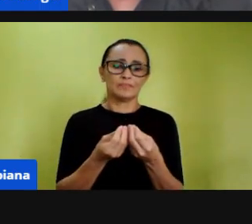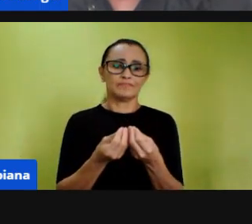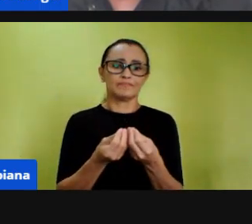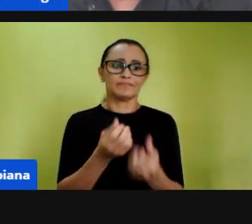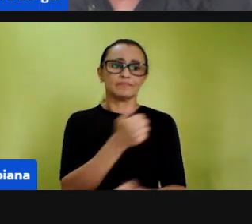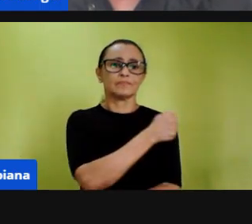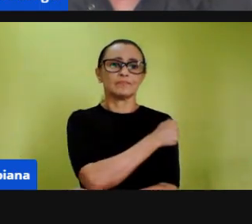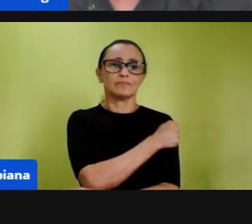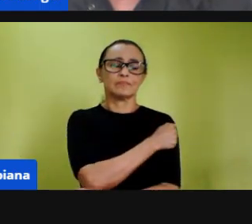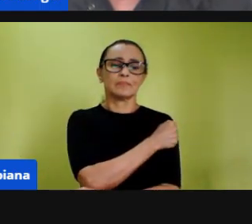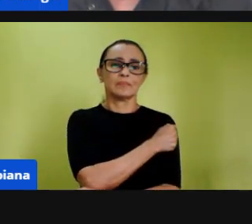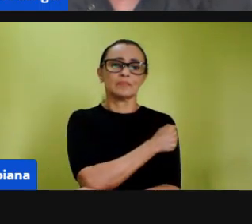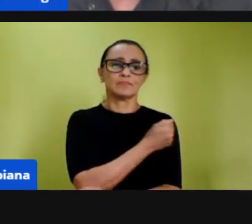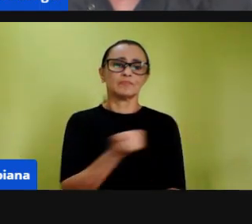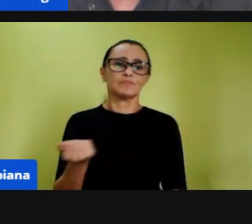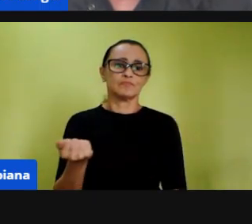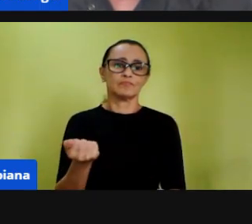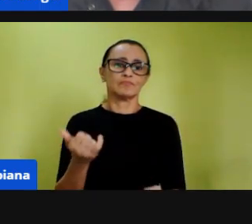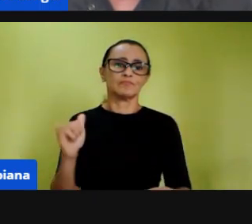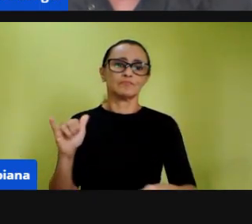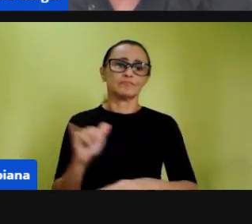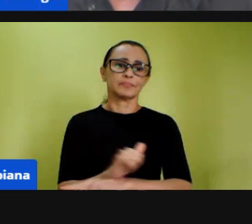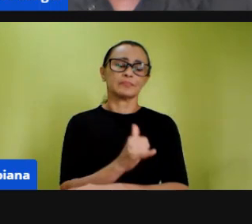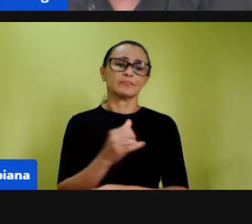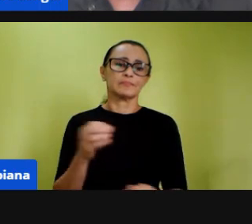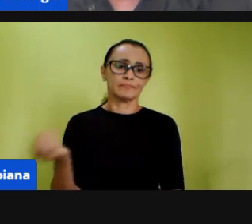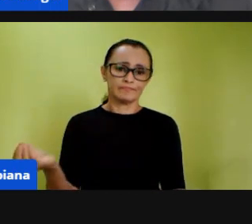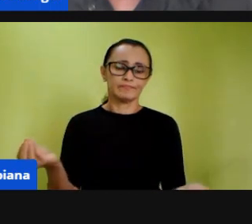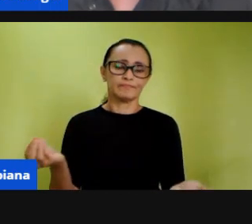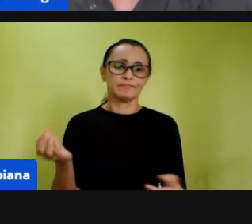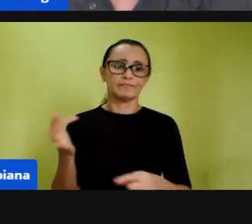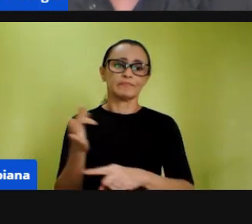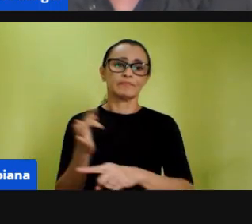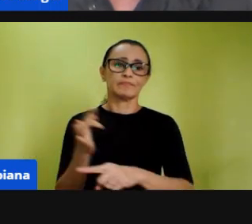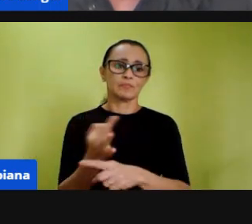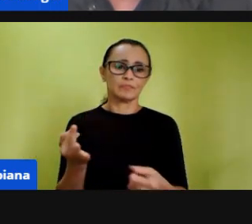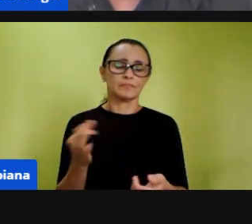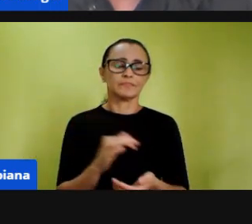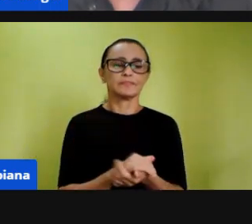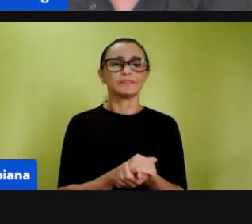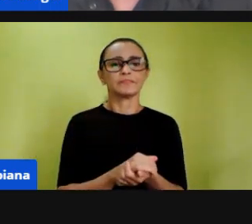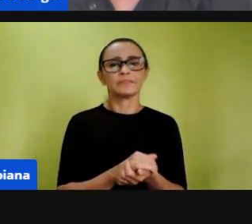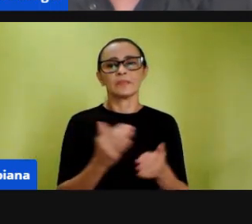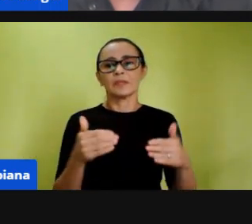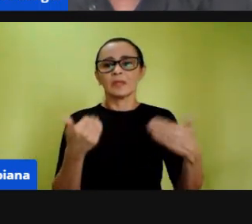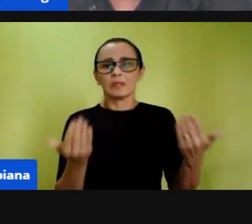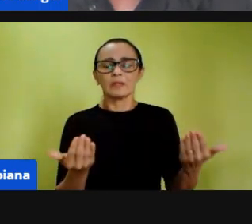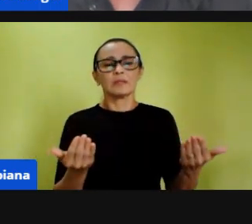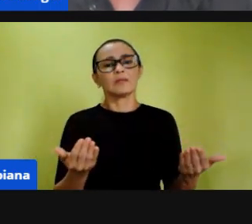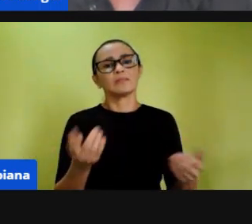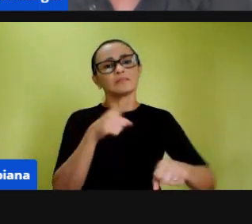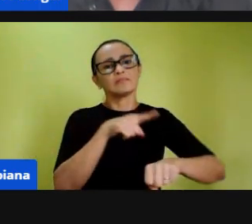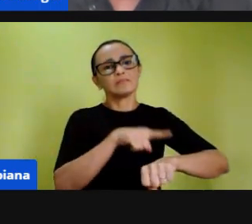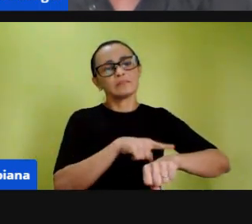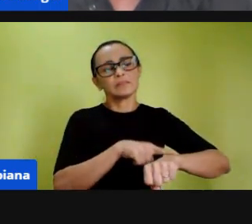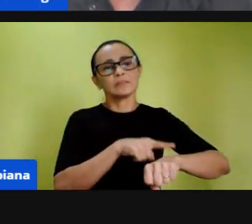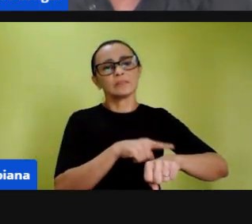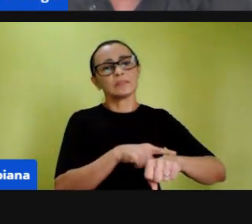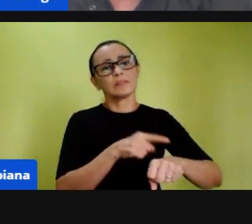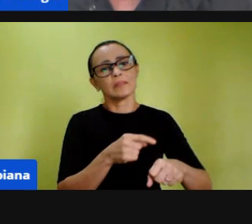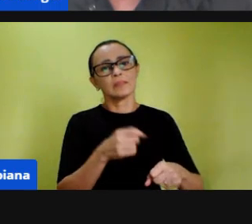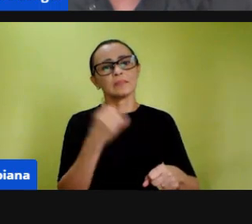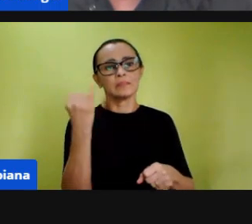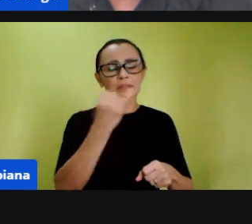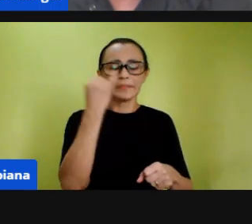né, de você iniciar uma noção, iniciar um conceito, procurar, dentro daquele horário que você tem contato com esse aluno, concluir,